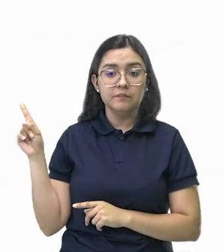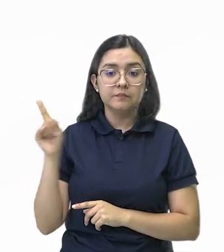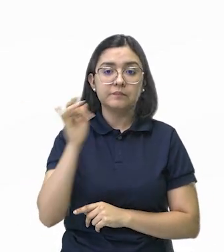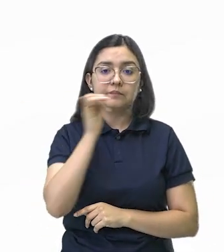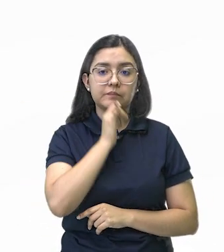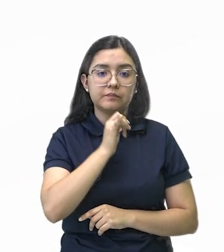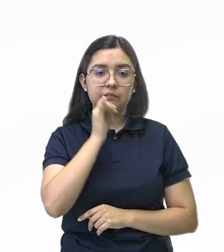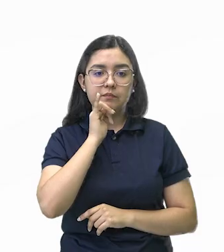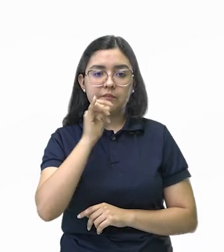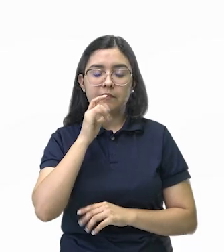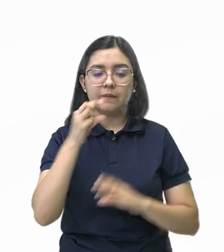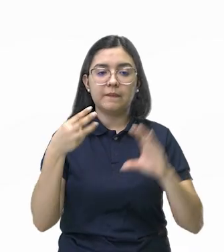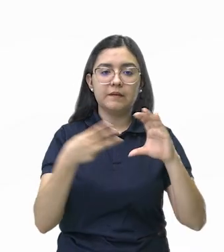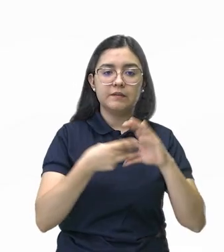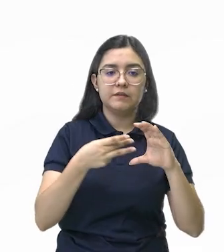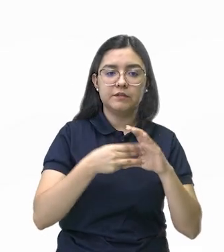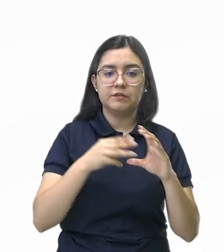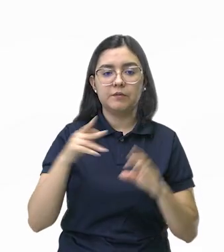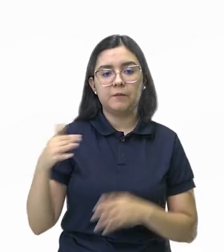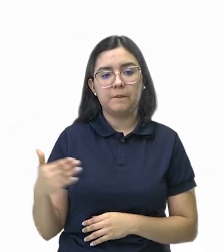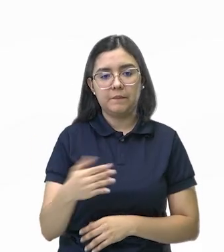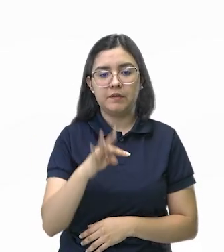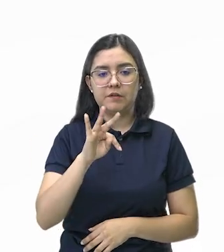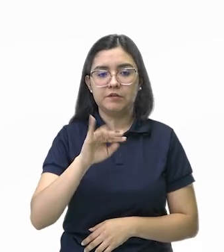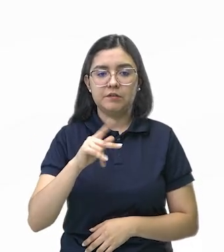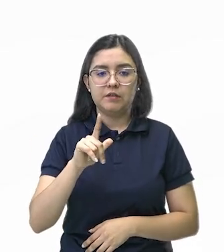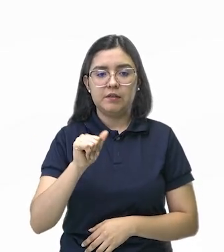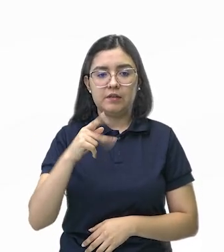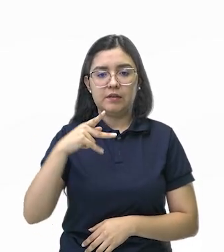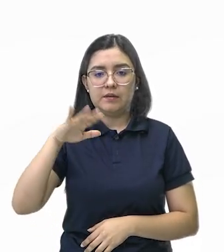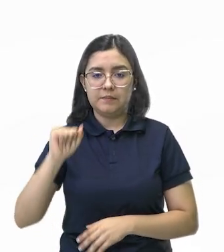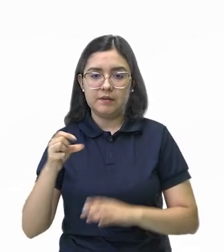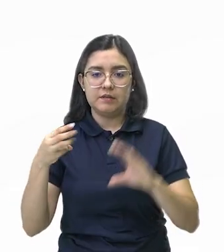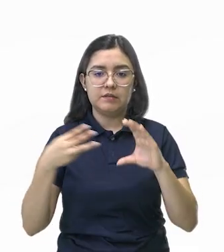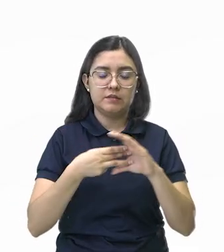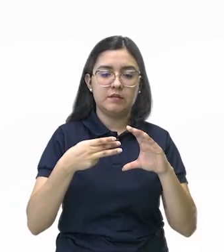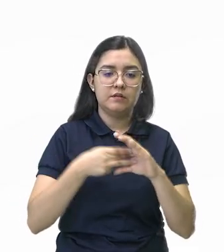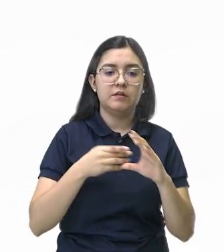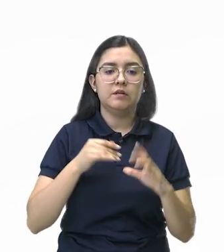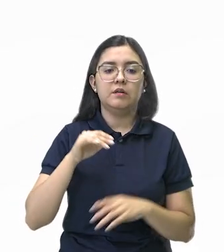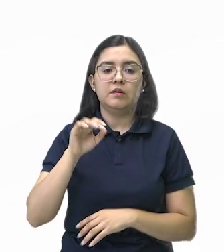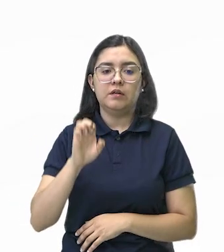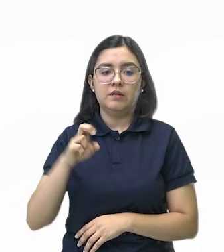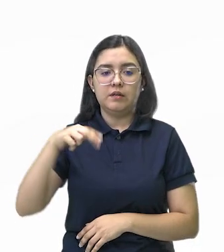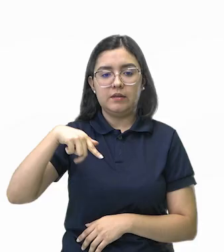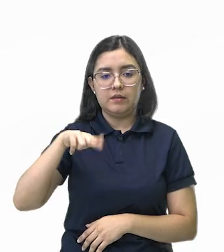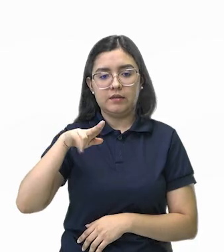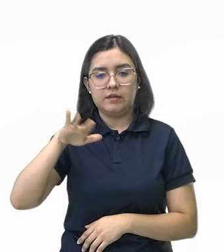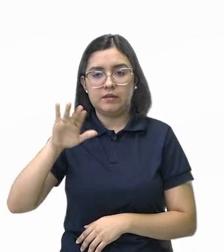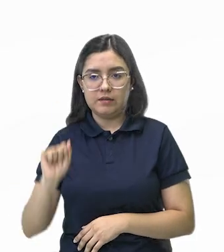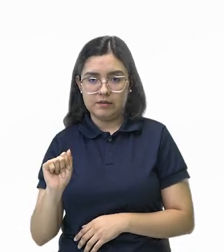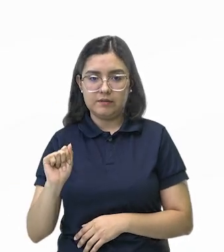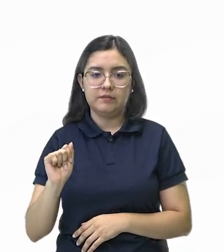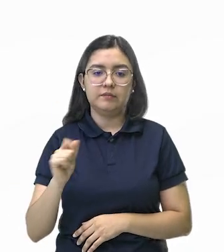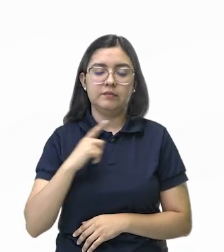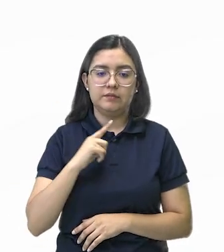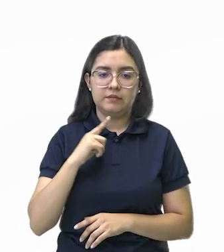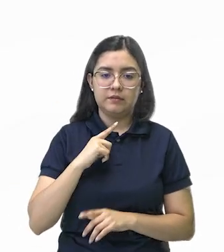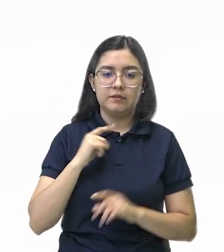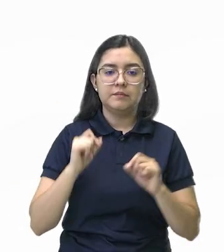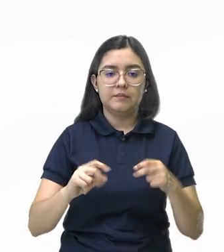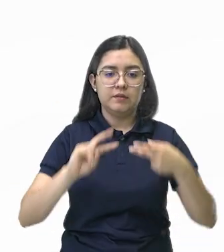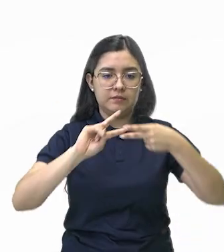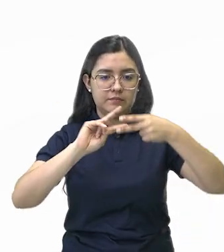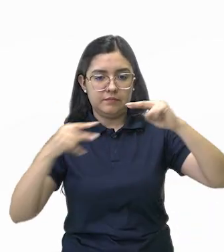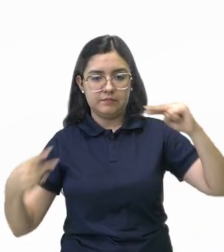exemplo, células de tilápia e células de enguia sendo aí, né, editadas para pegar aquela